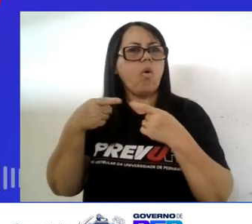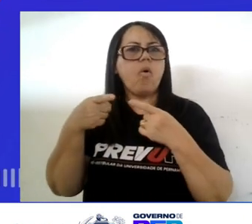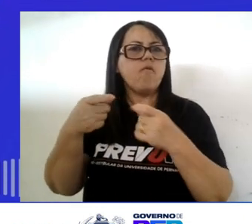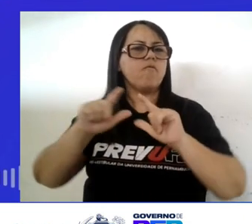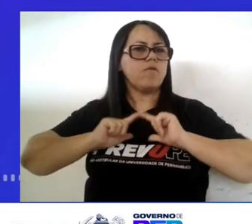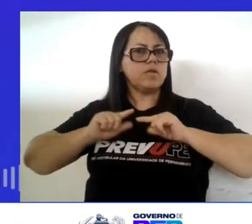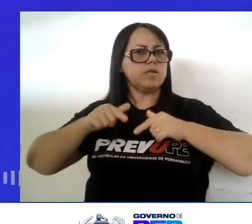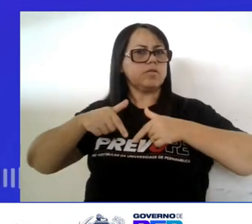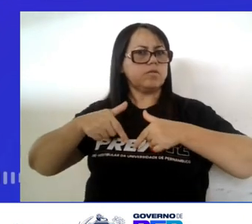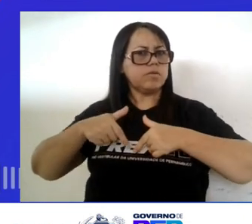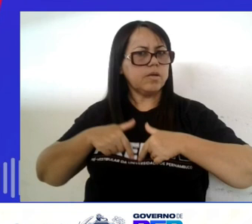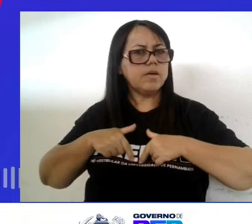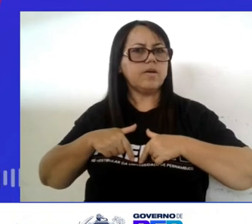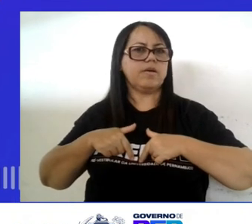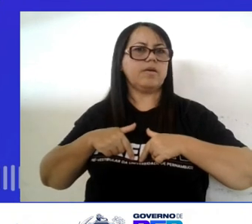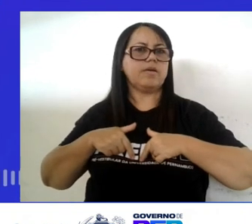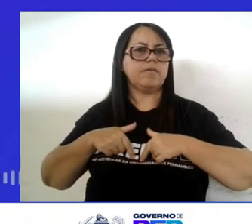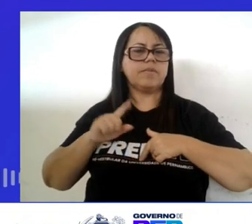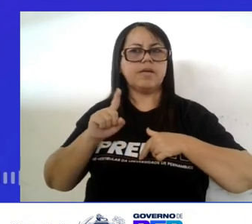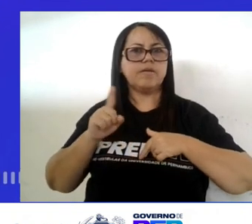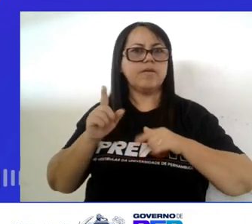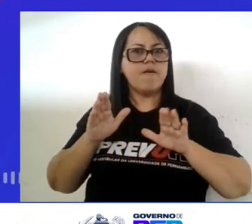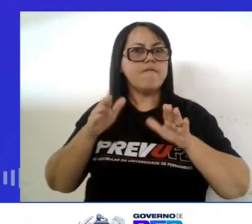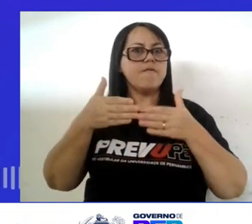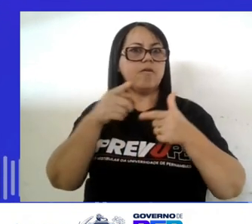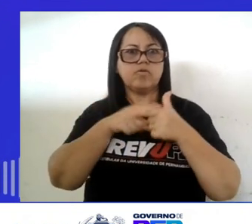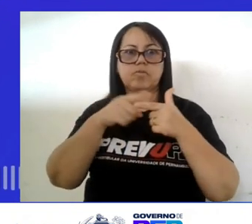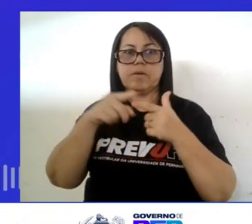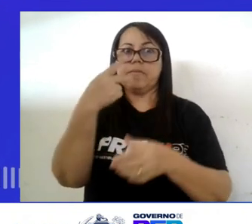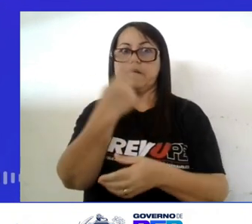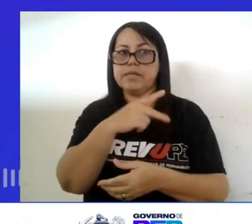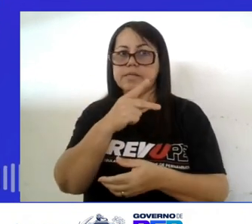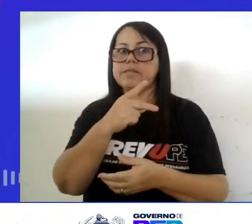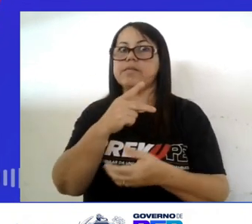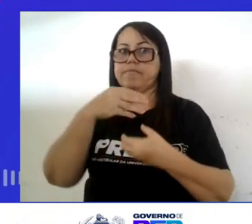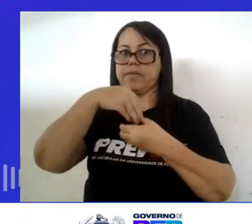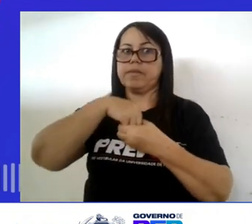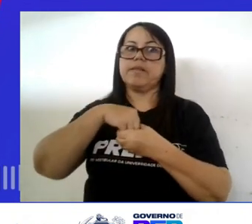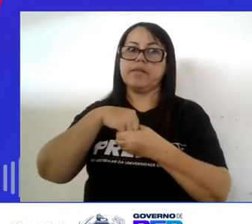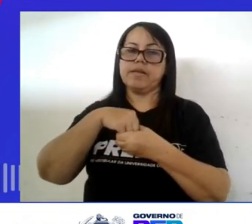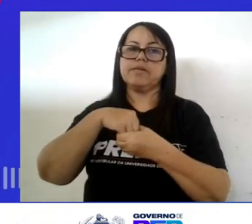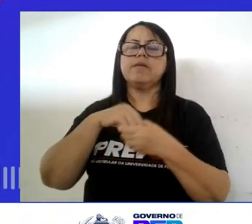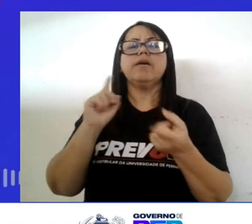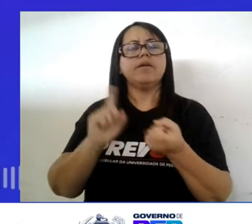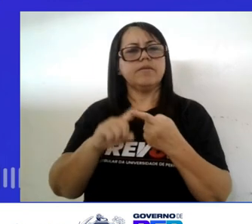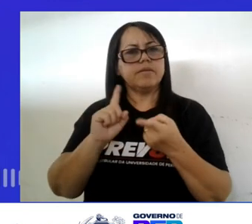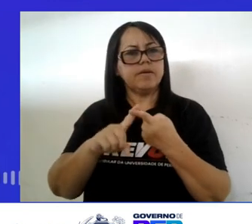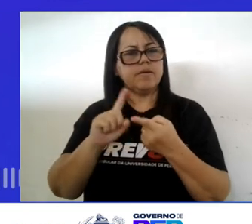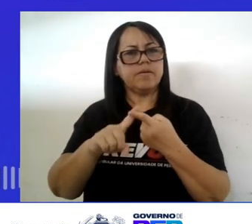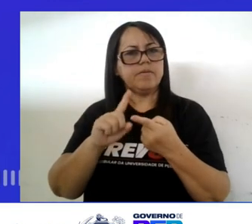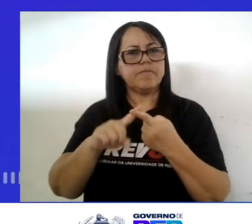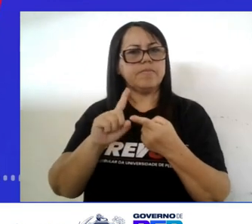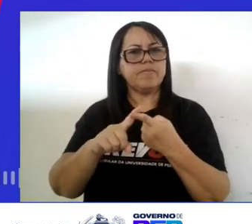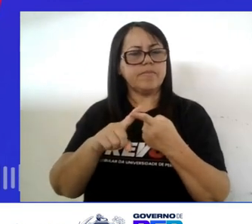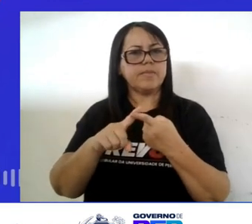como uma forma de desviar o foco dos seus problemas internos também